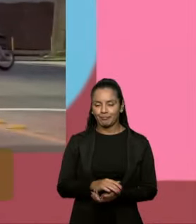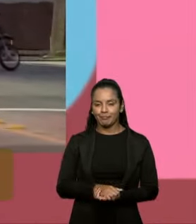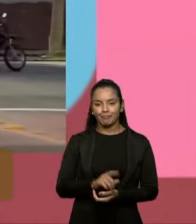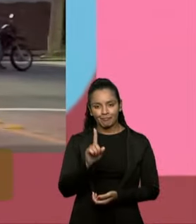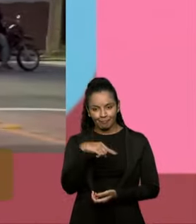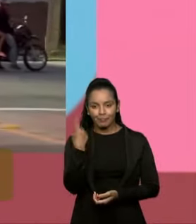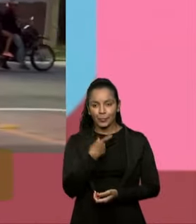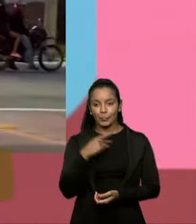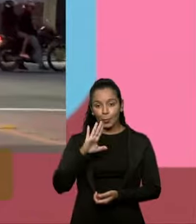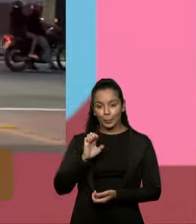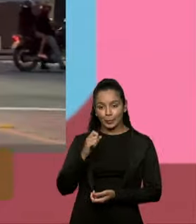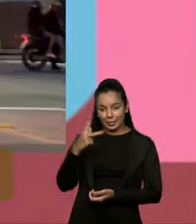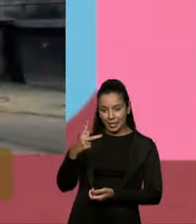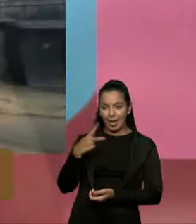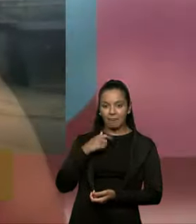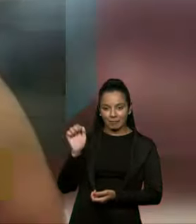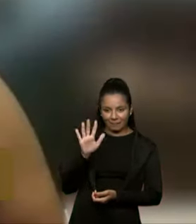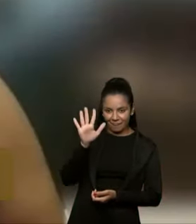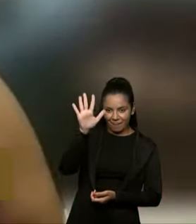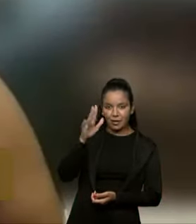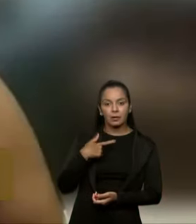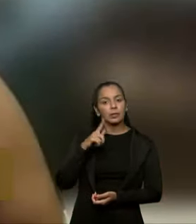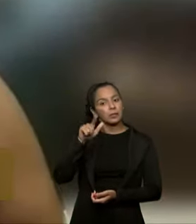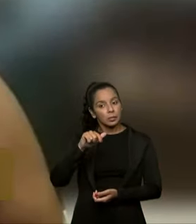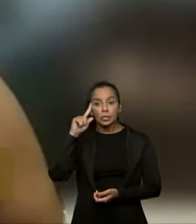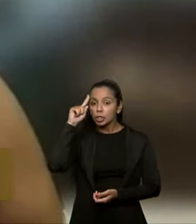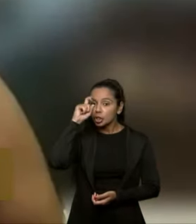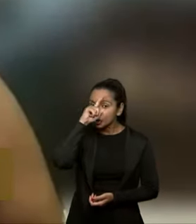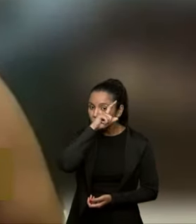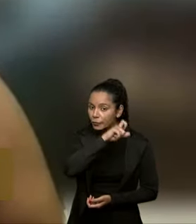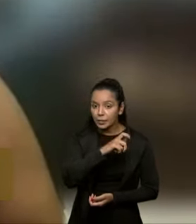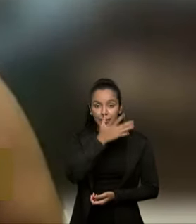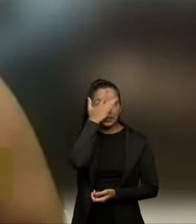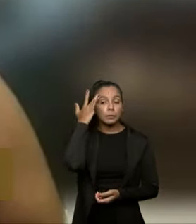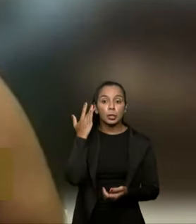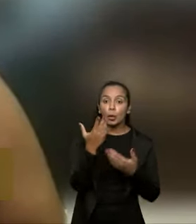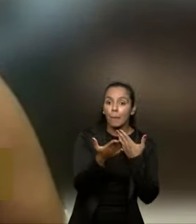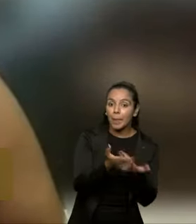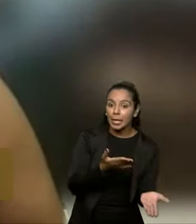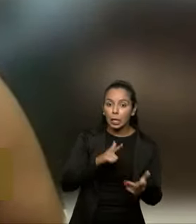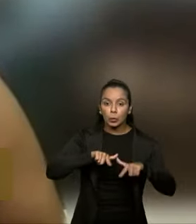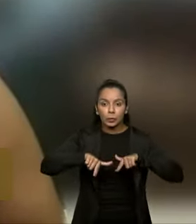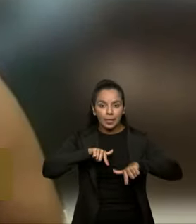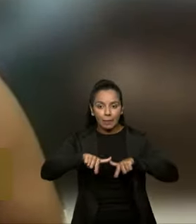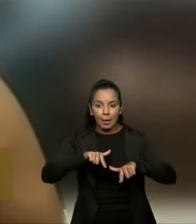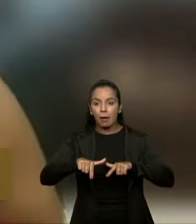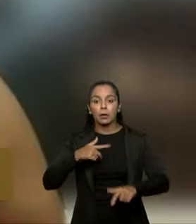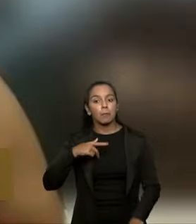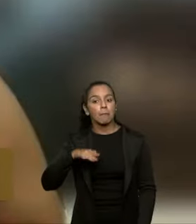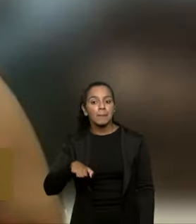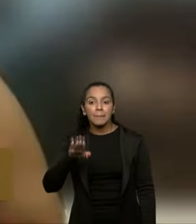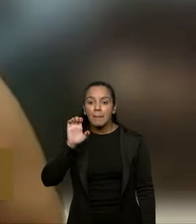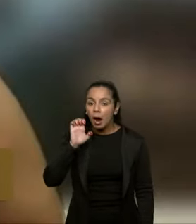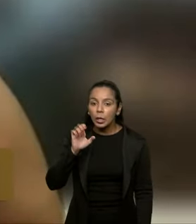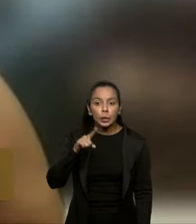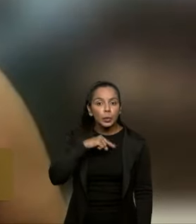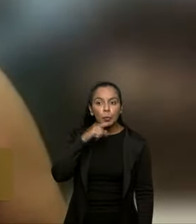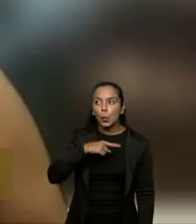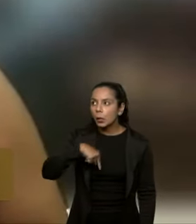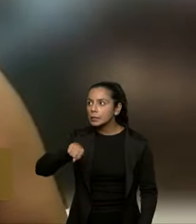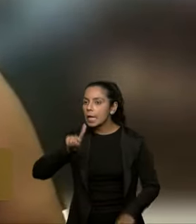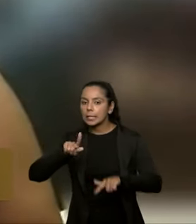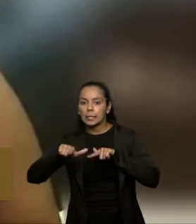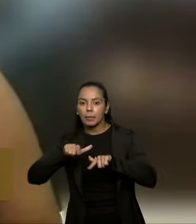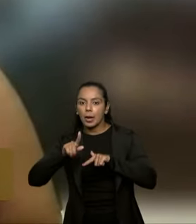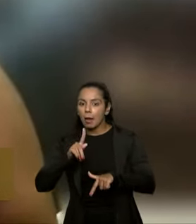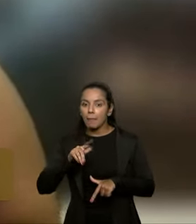o nosso CEP. Então, é muito difícil. Muitas pessoas perderam os empregos, mães que não conseguem ir trabalhar,